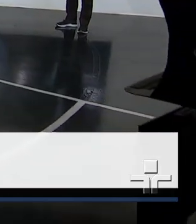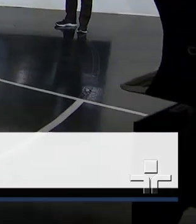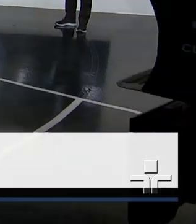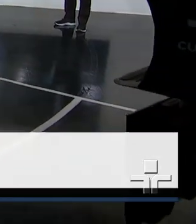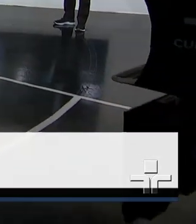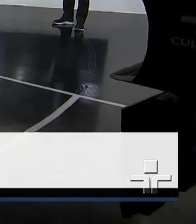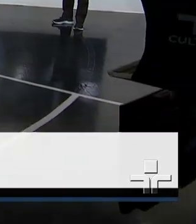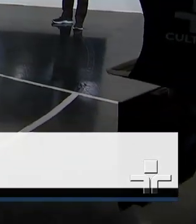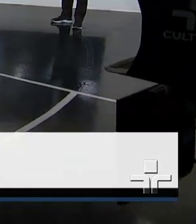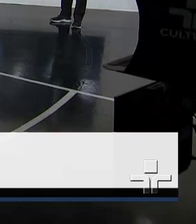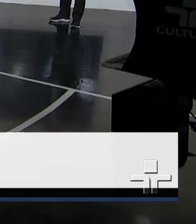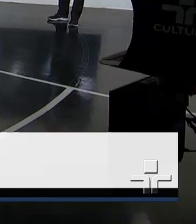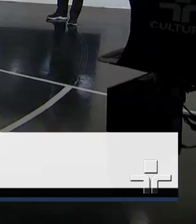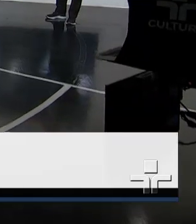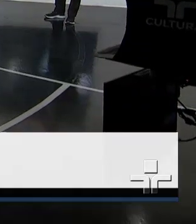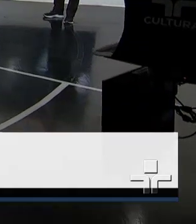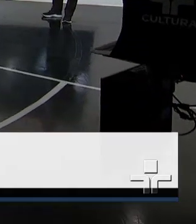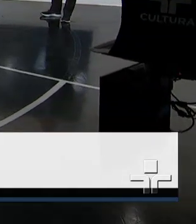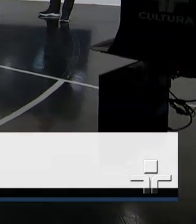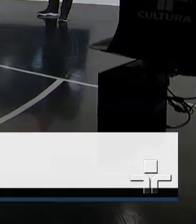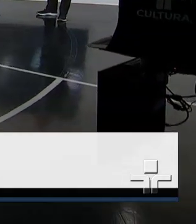festas juninas. Nós voltamos já.